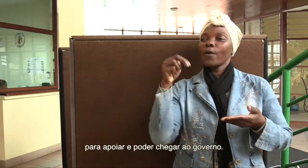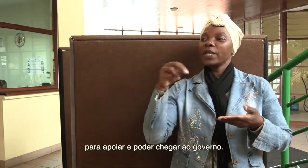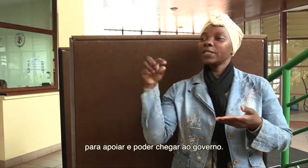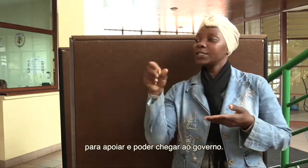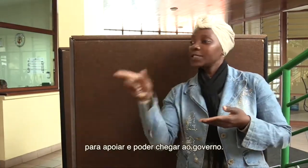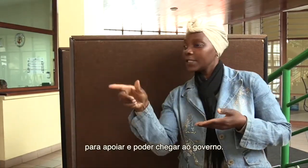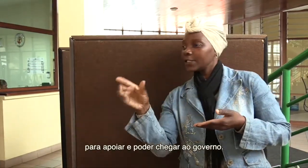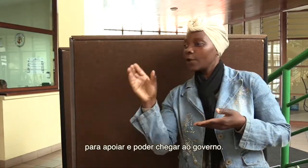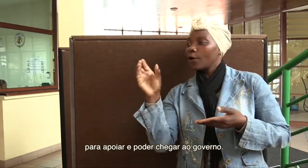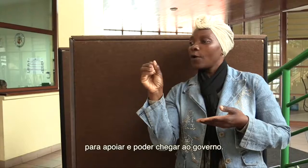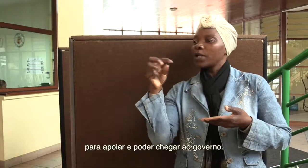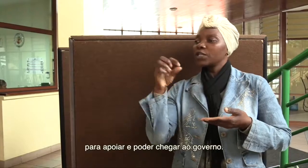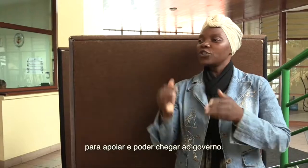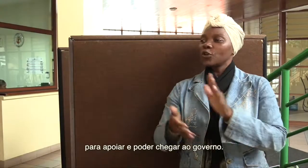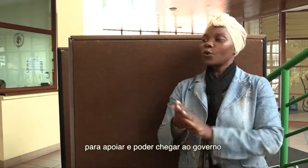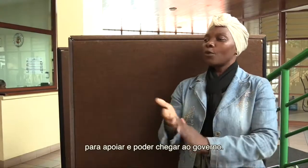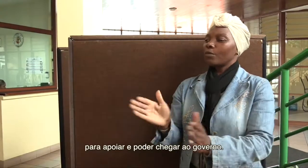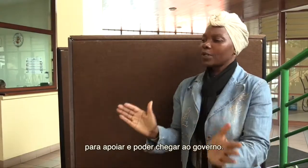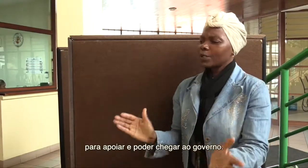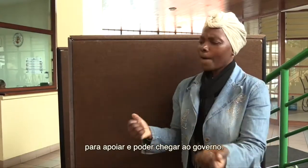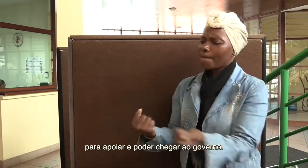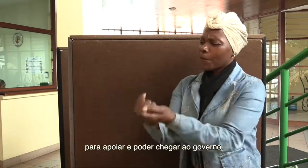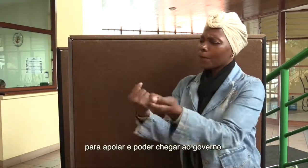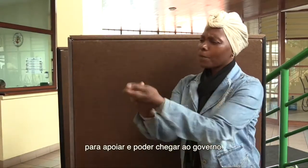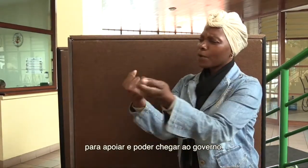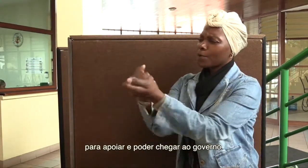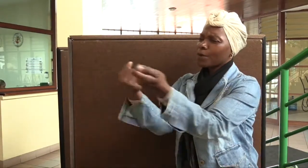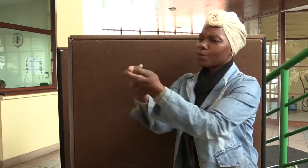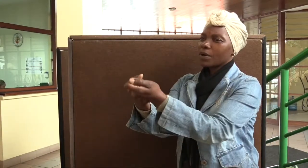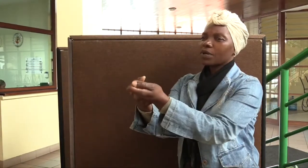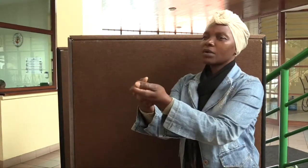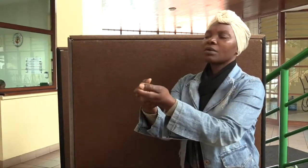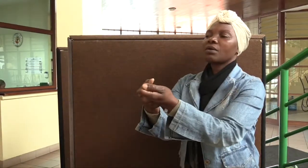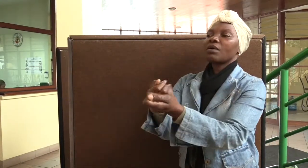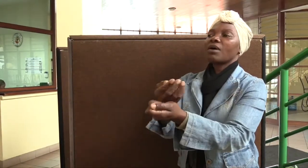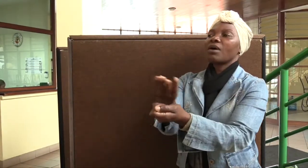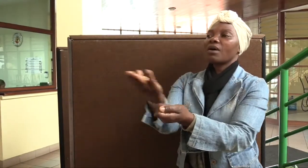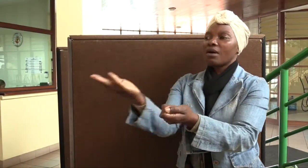ONG para apoiar e chegar ao governo.